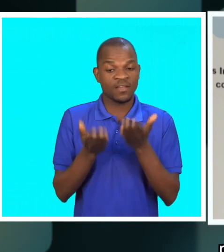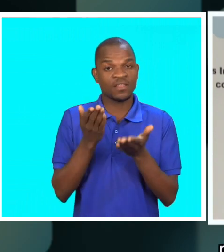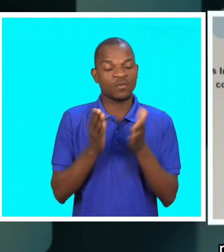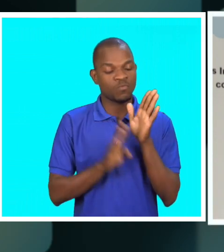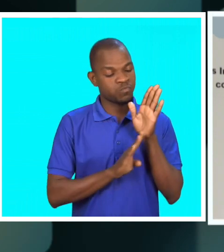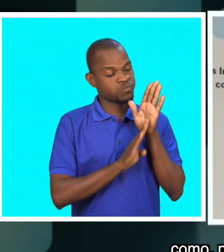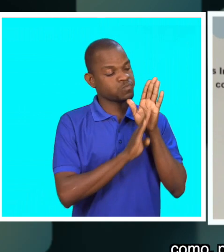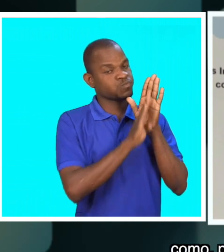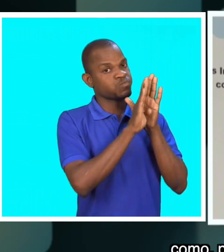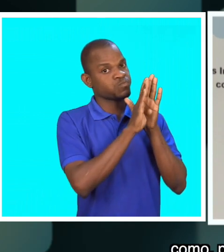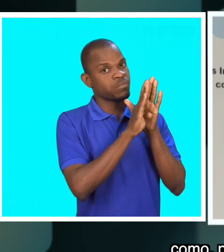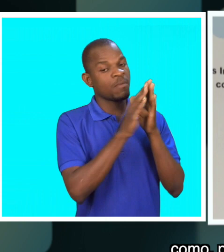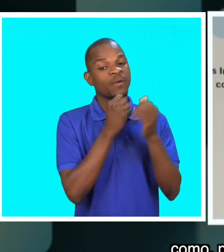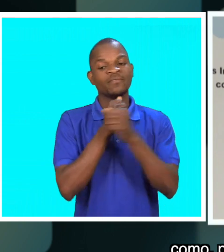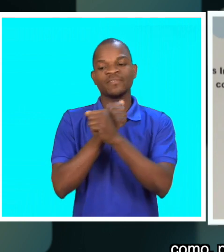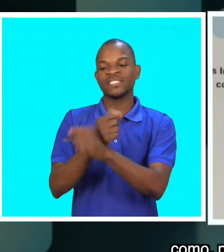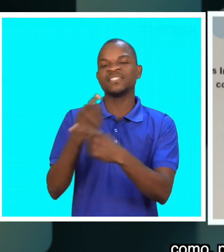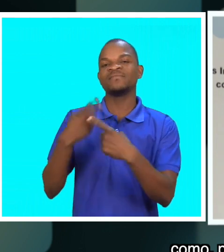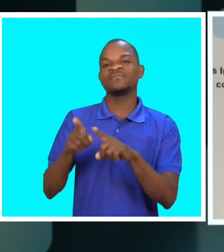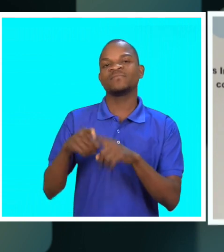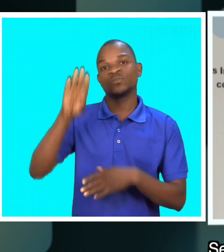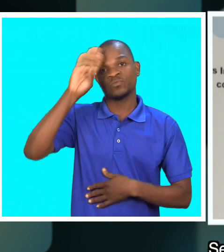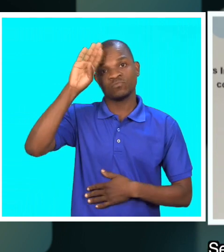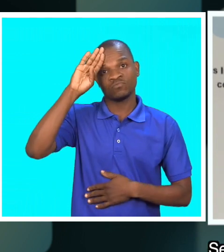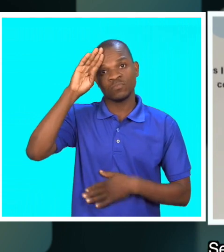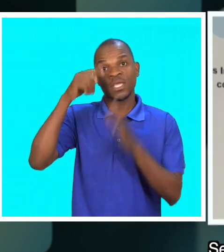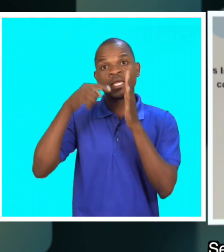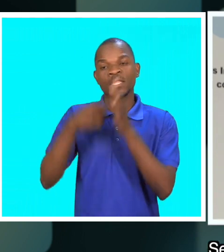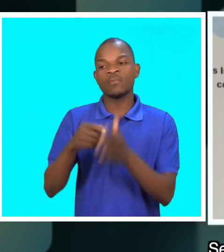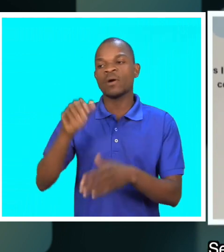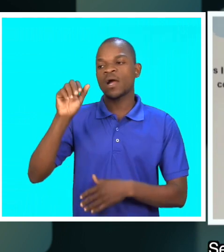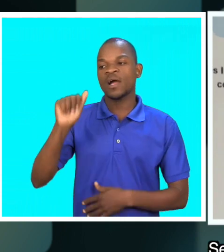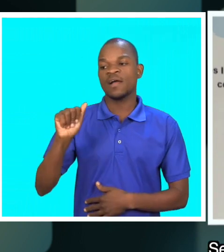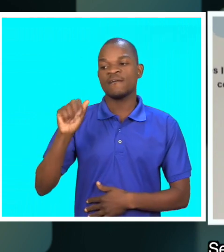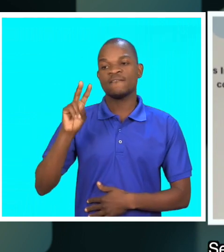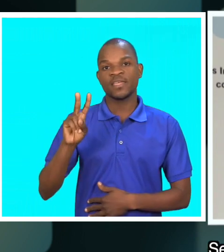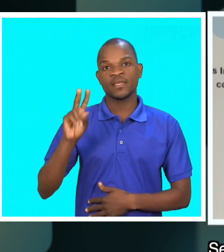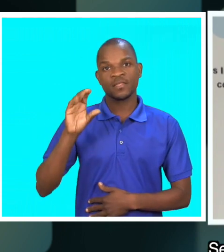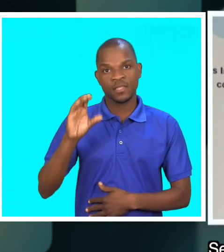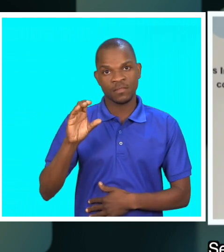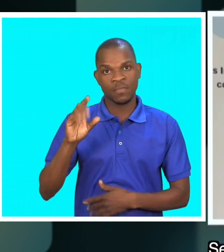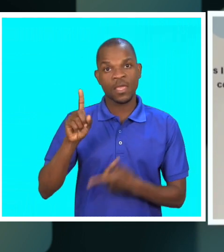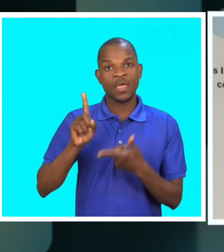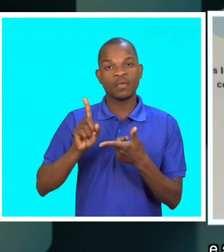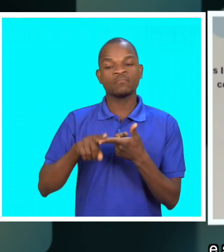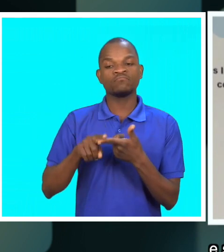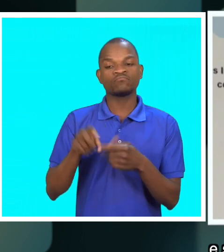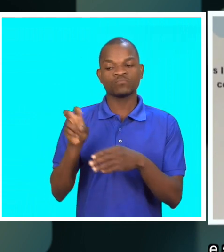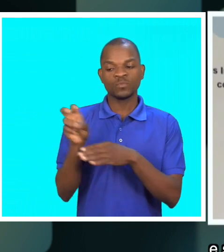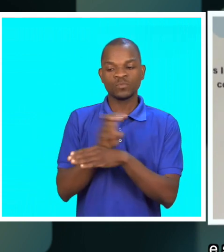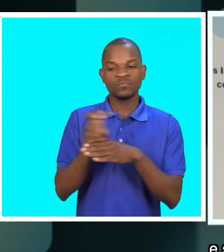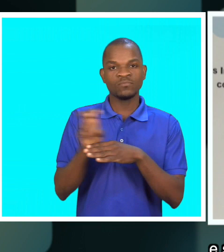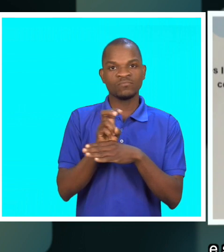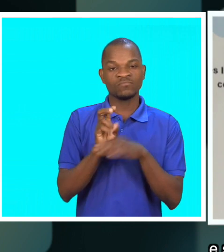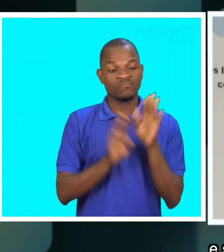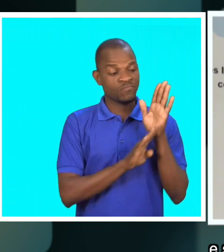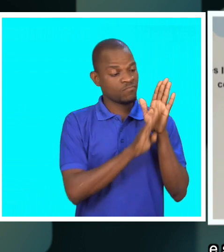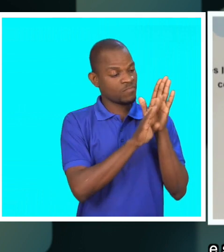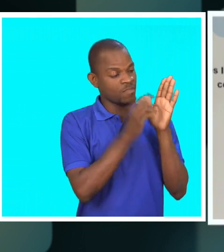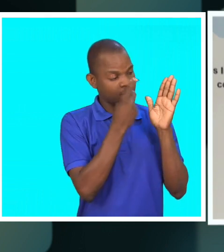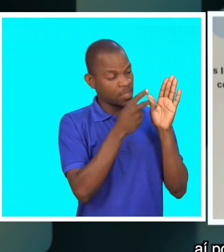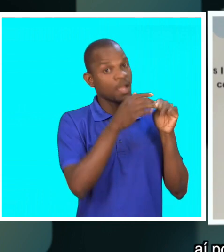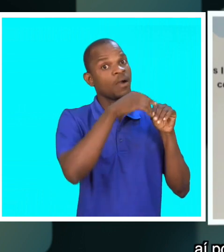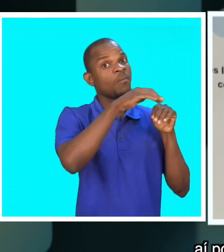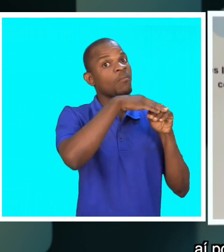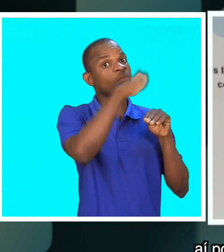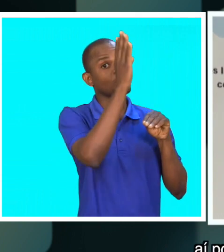doenças, como por exemplo o AVC. Se nós formos já controlar a atenção e sabermos que a nossa atenção